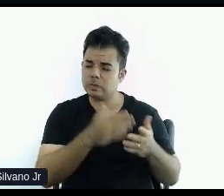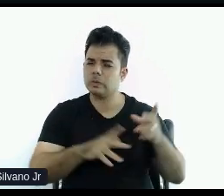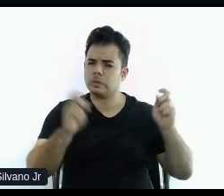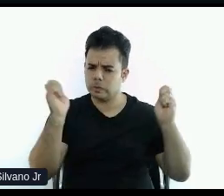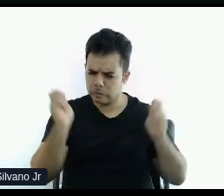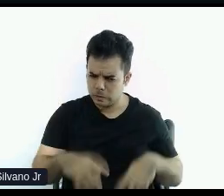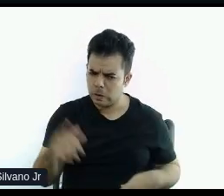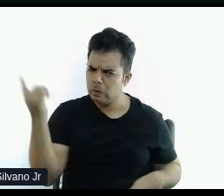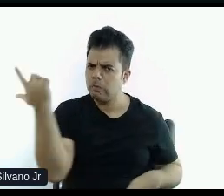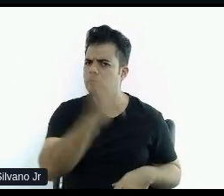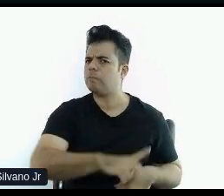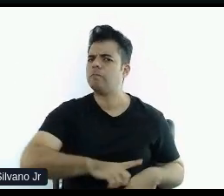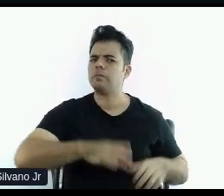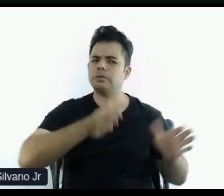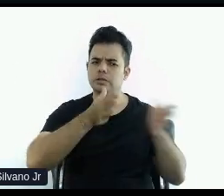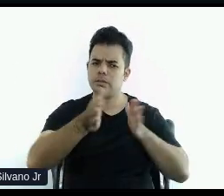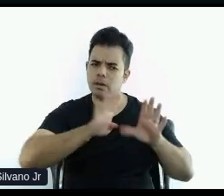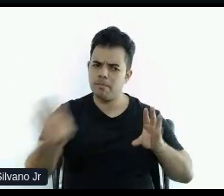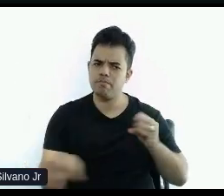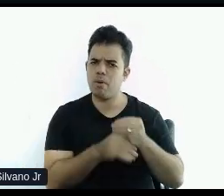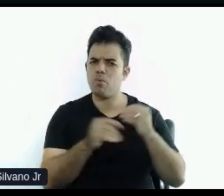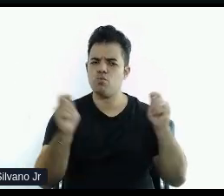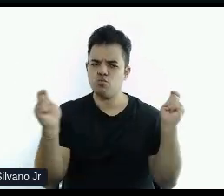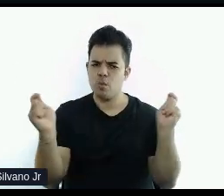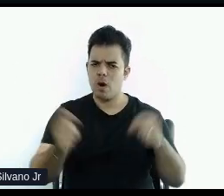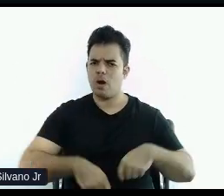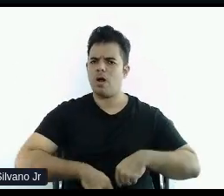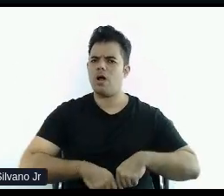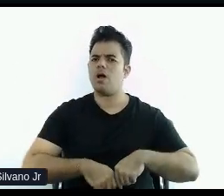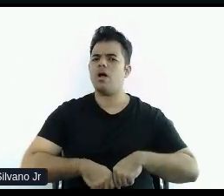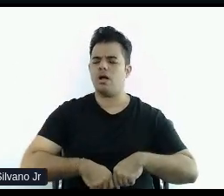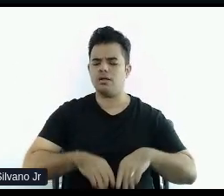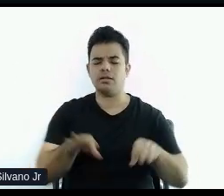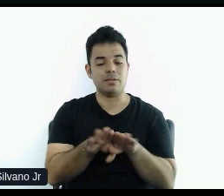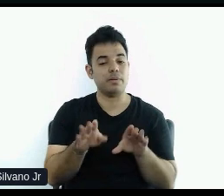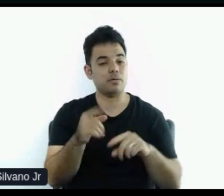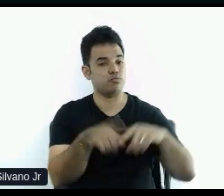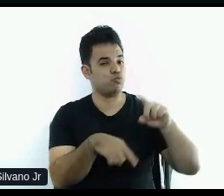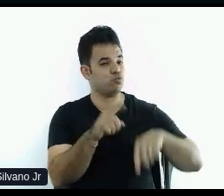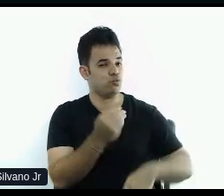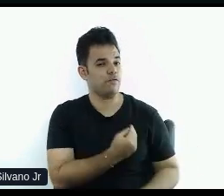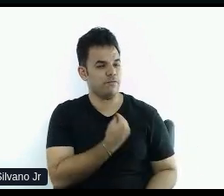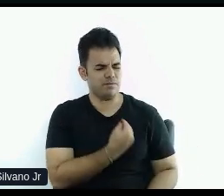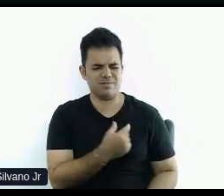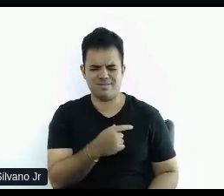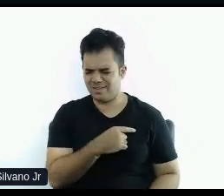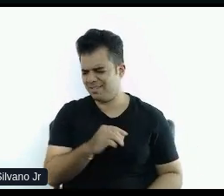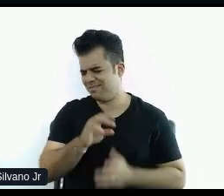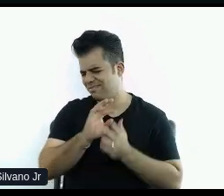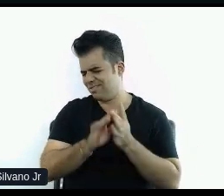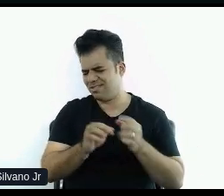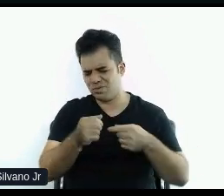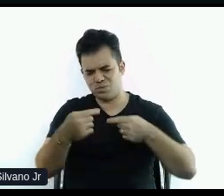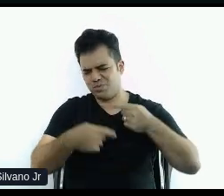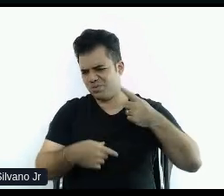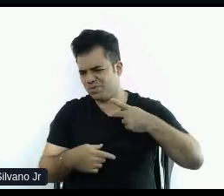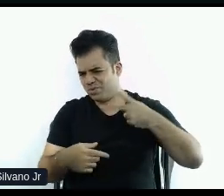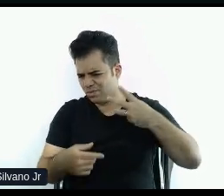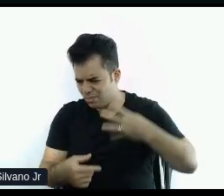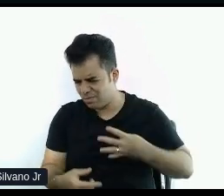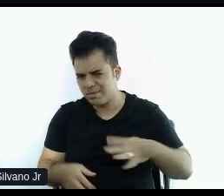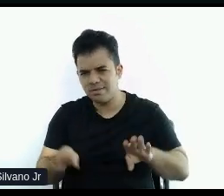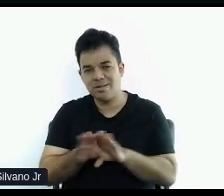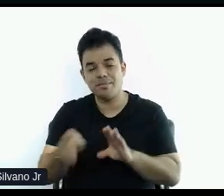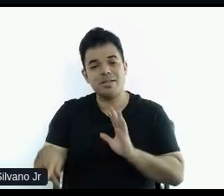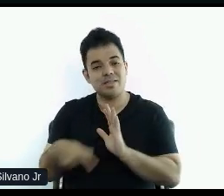colocar acessibilidade em produtos já existentes, mas a gente tem várias etapas, a gente tem um documento, a gente tem um guia e